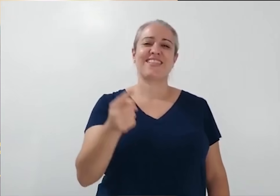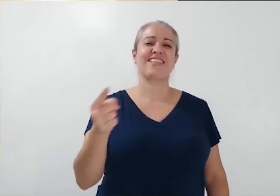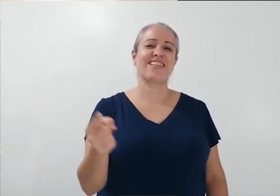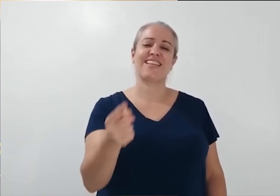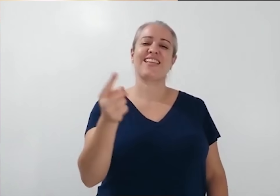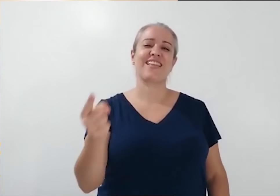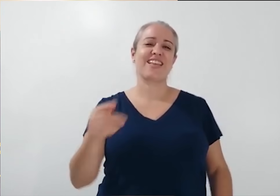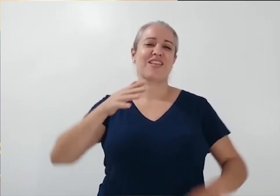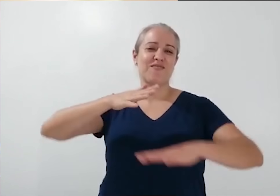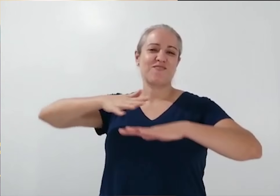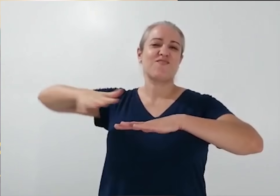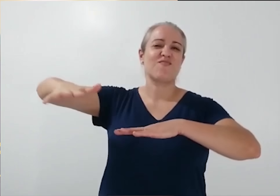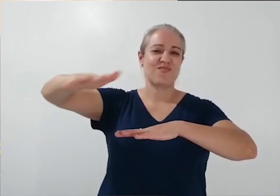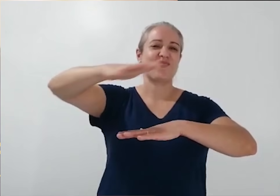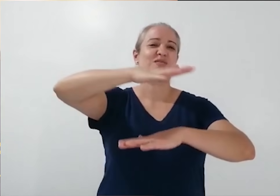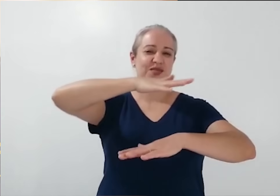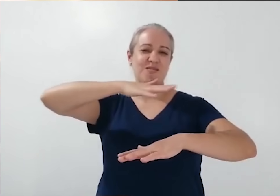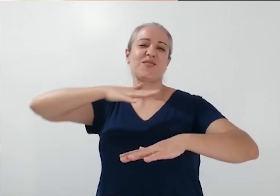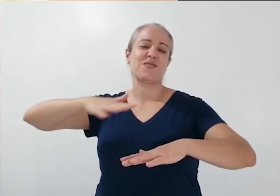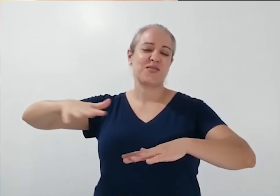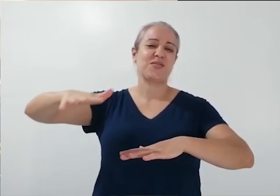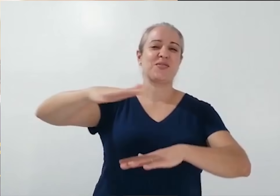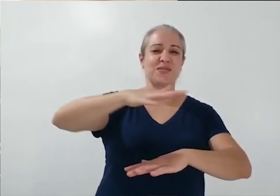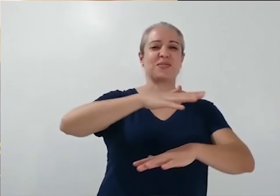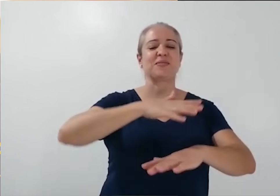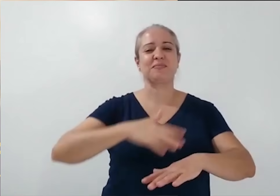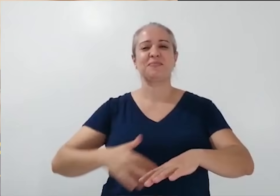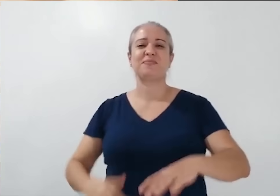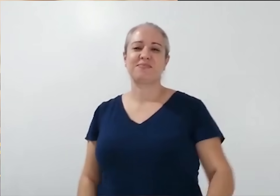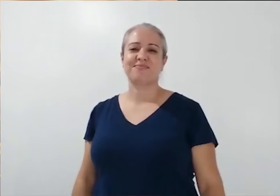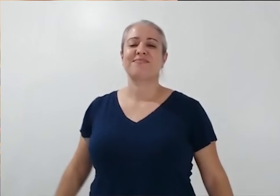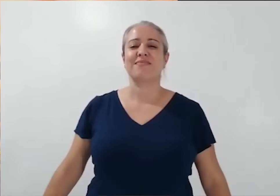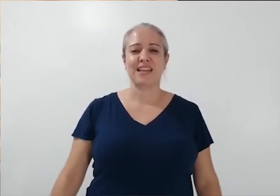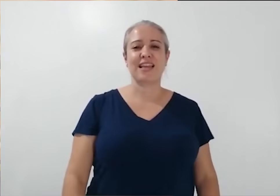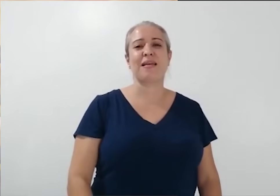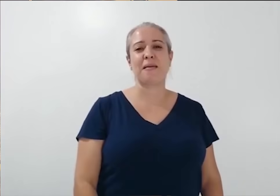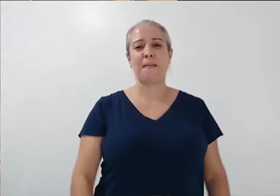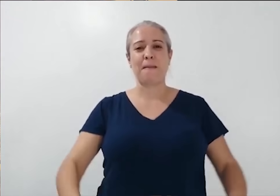Teu nome eterno está acima de todos.